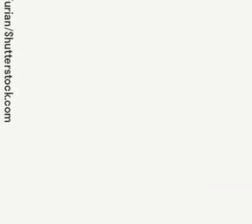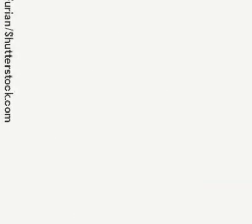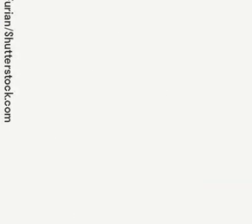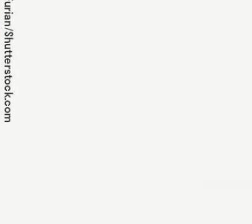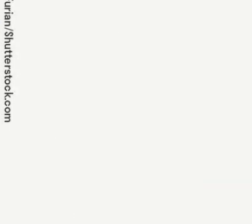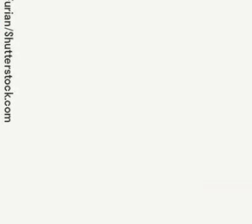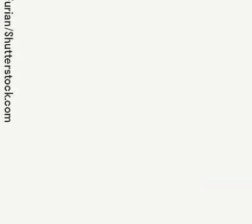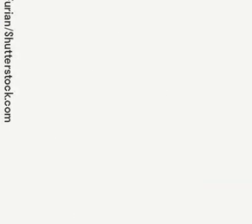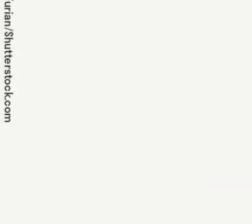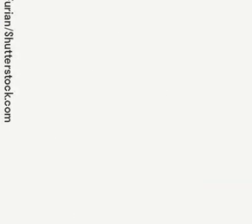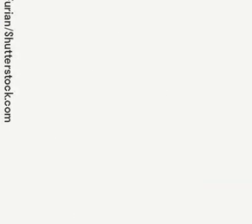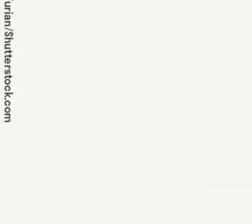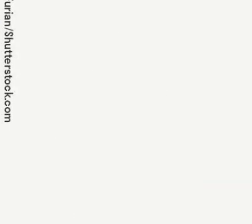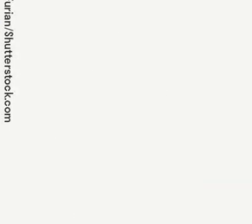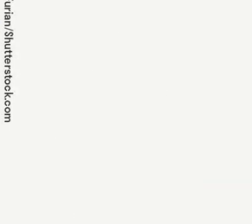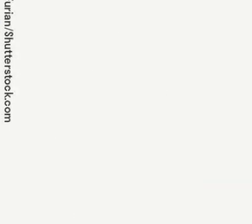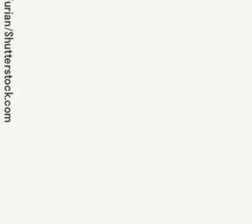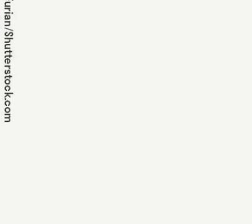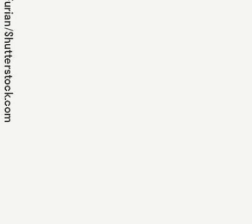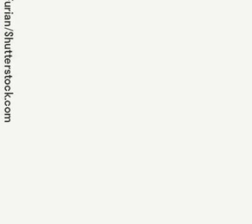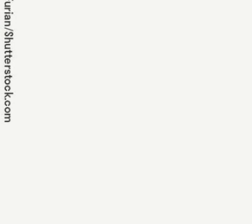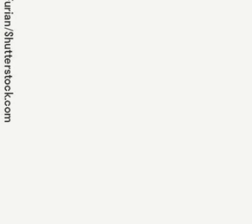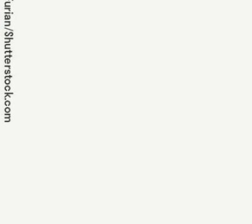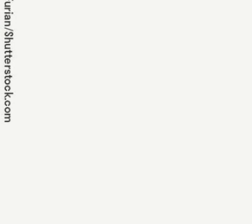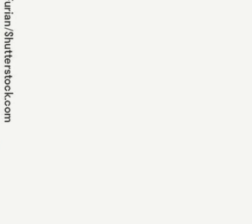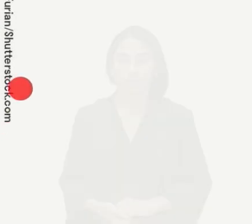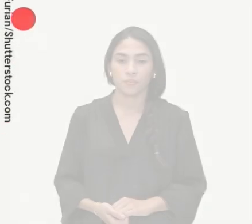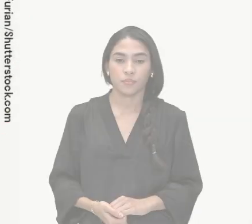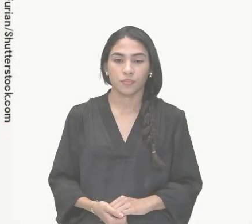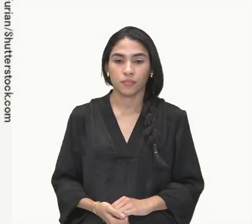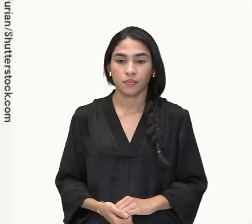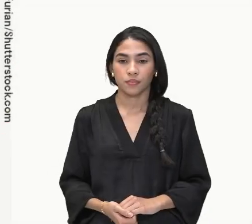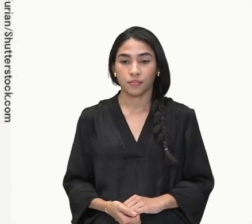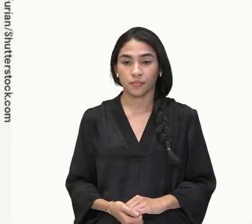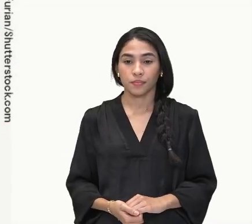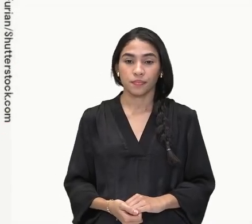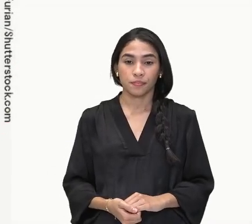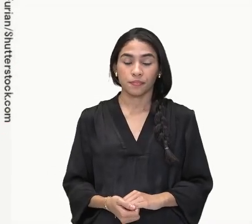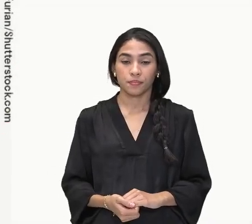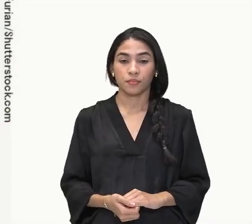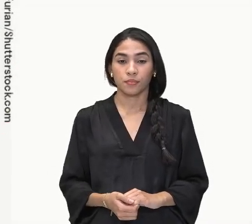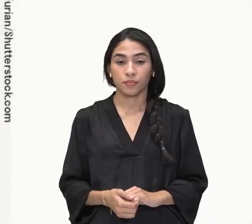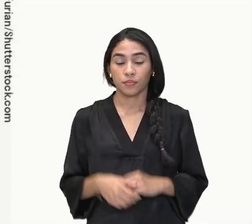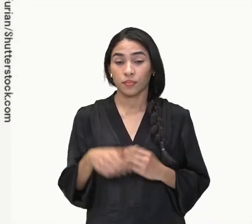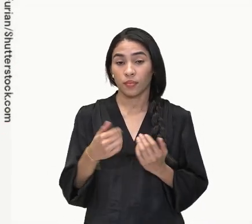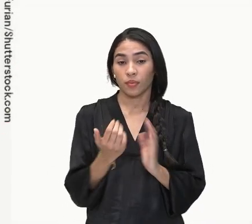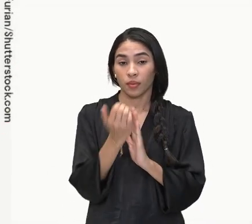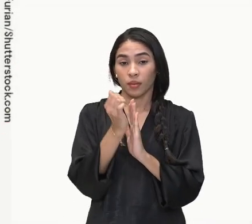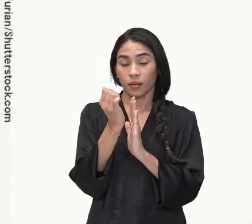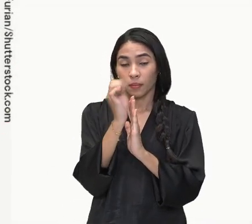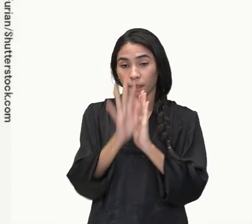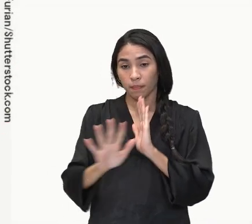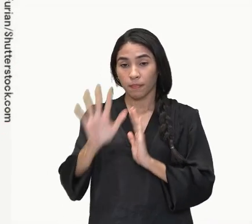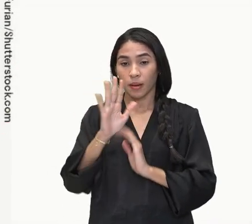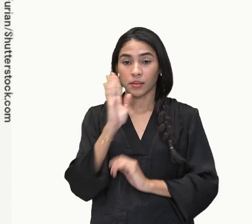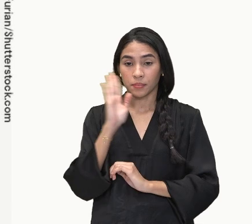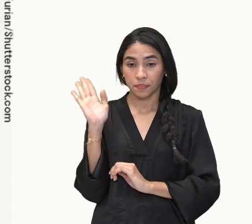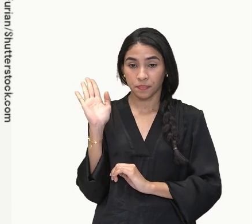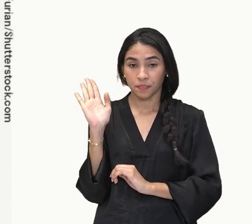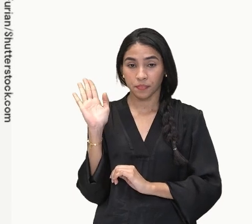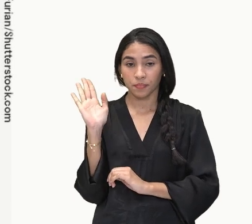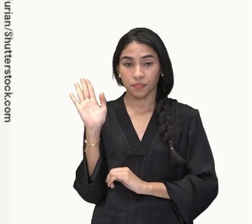processo de fissão, a gente trouxe aqui essa representação. Né? Então, o que a gente observa aqui? A